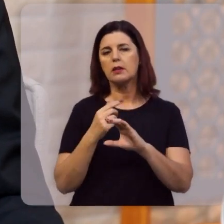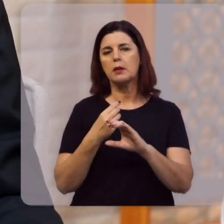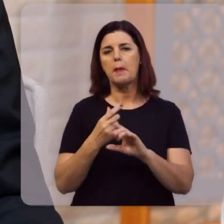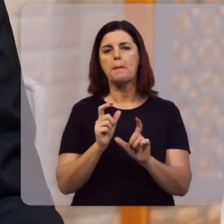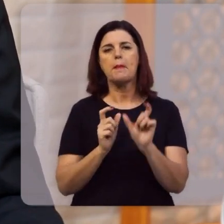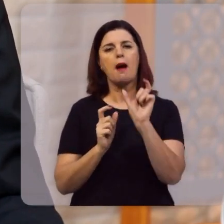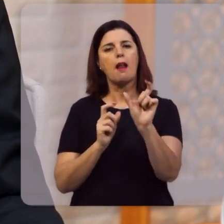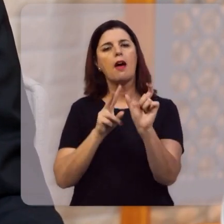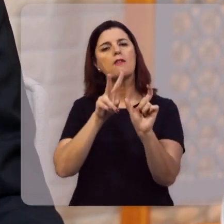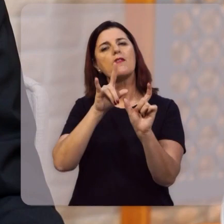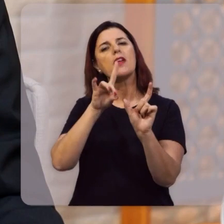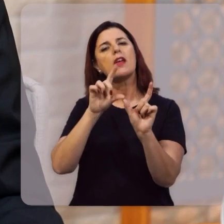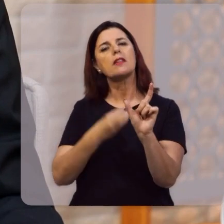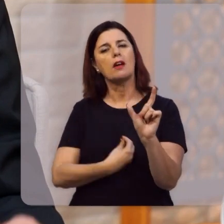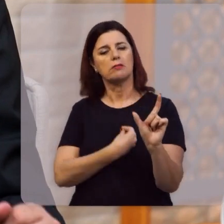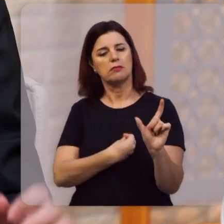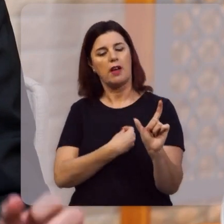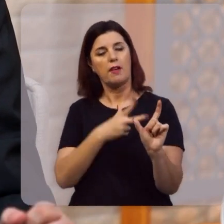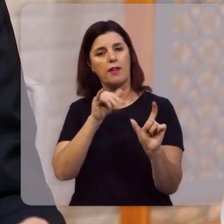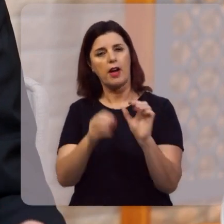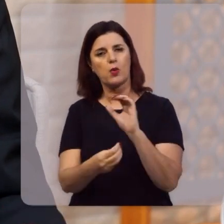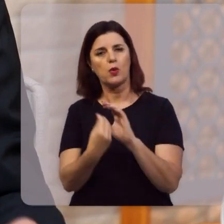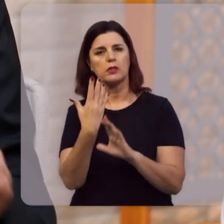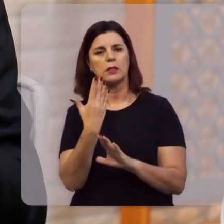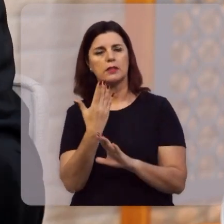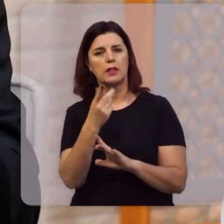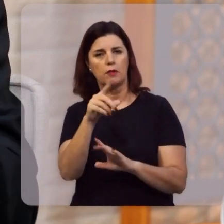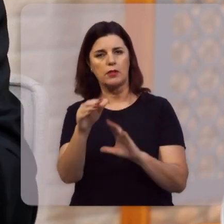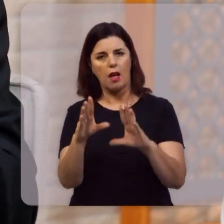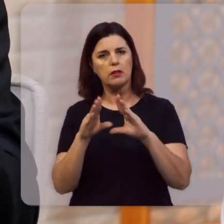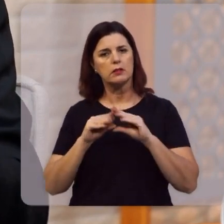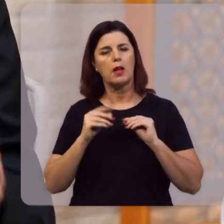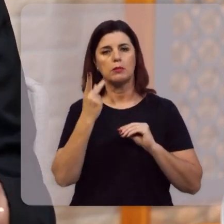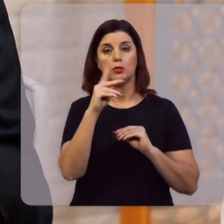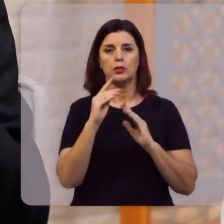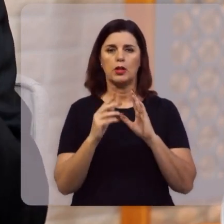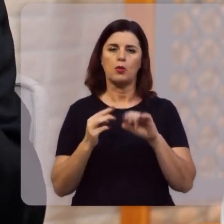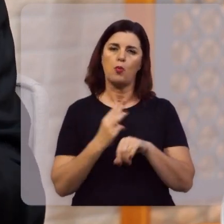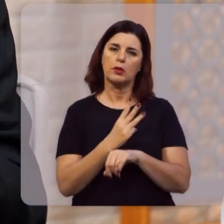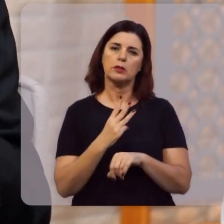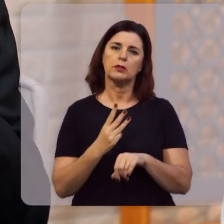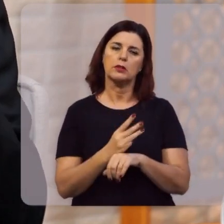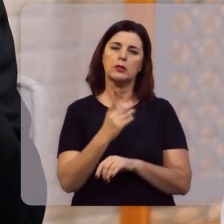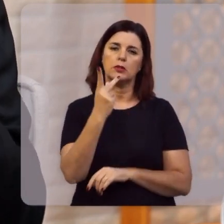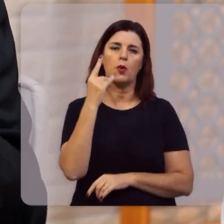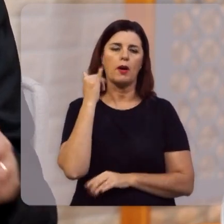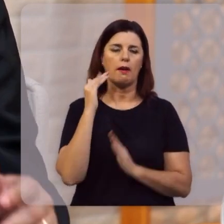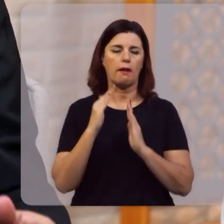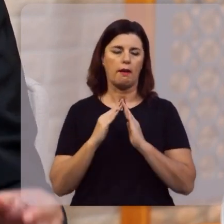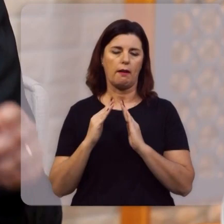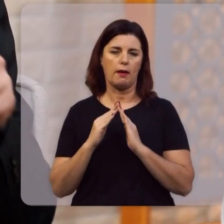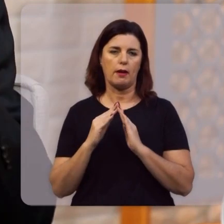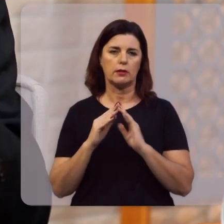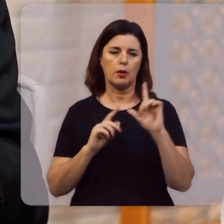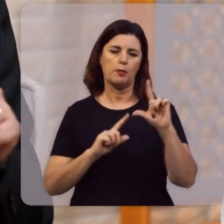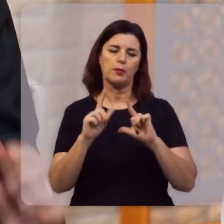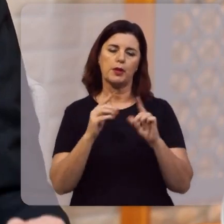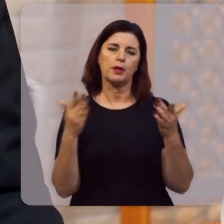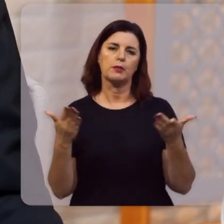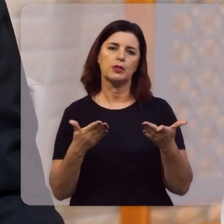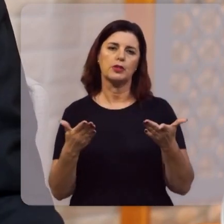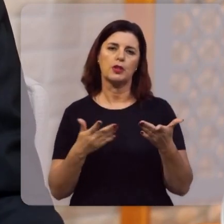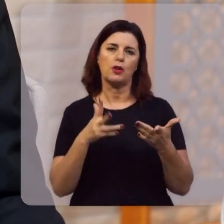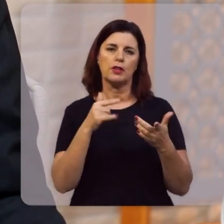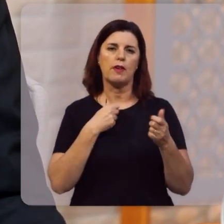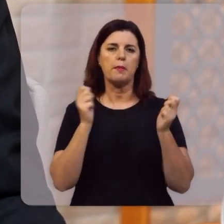vai digitar só a palavra vida. Sabe o que vai acontecer? Você vai receber aí no seu telefone, na sua casa, o programa